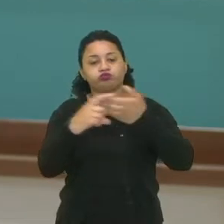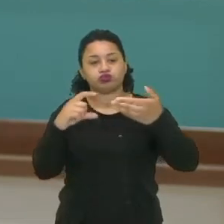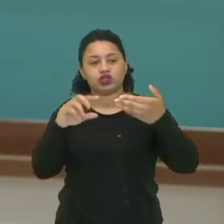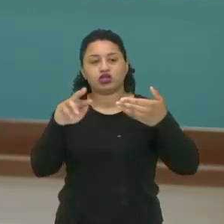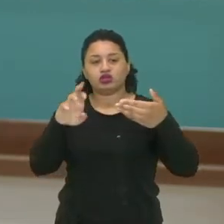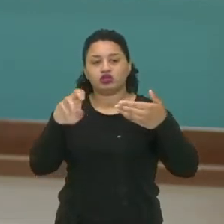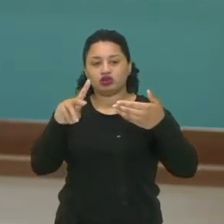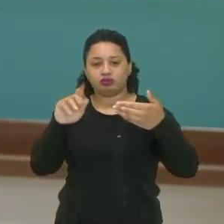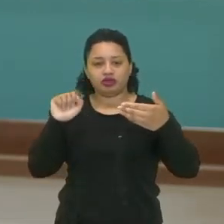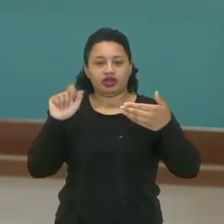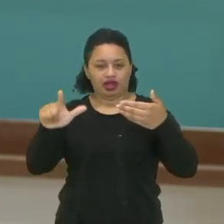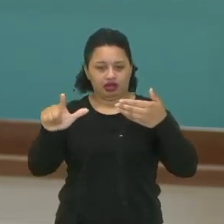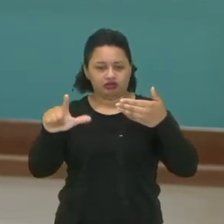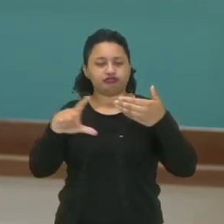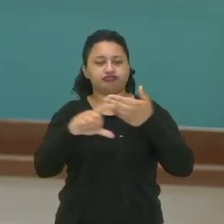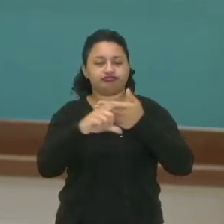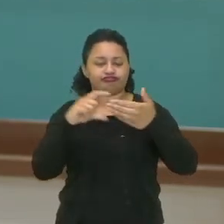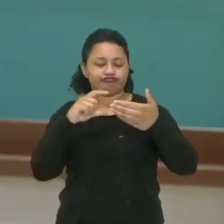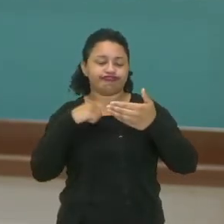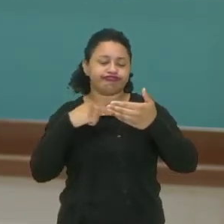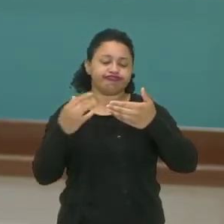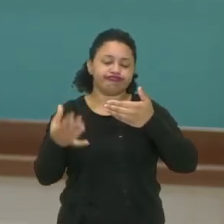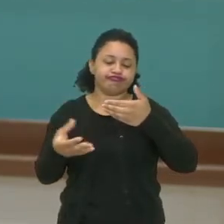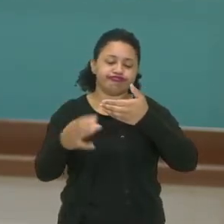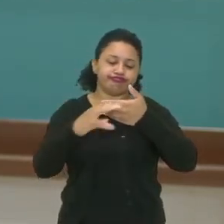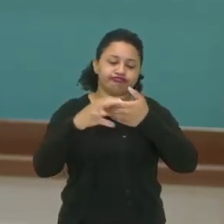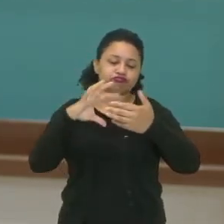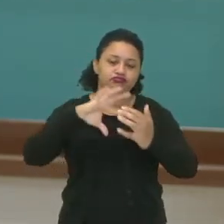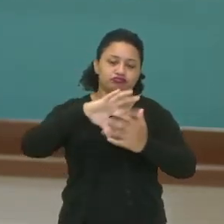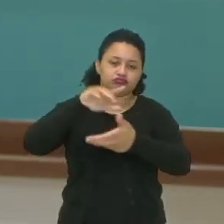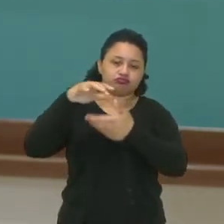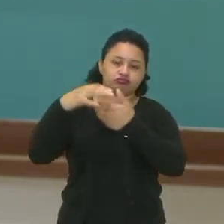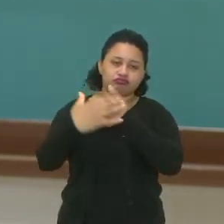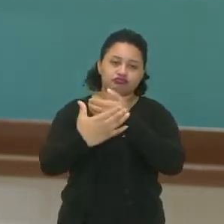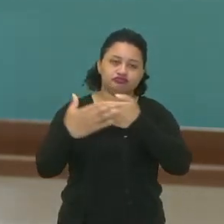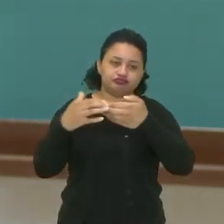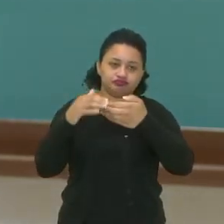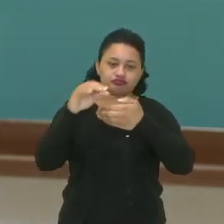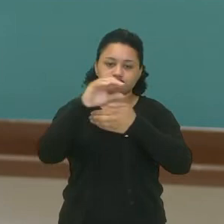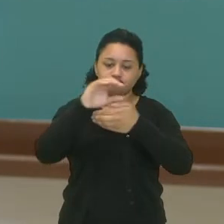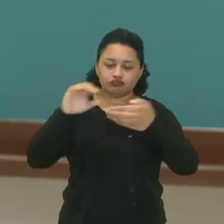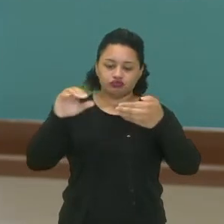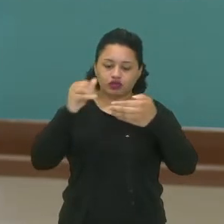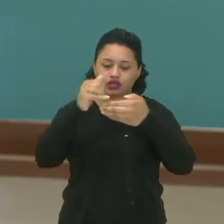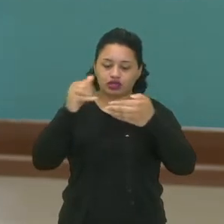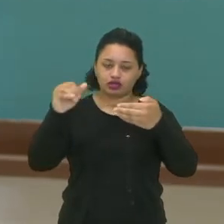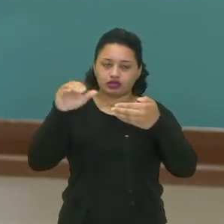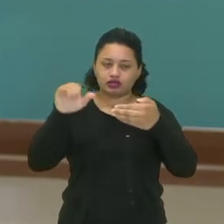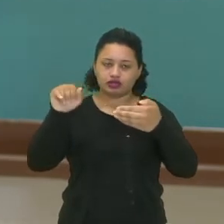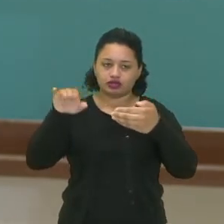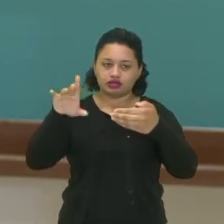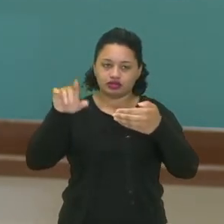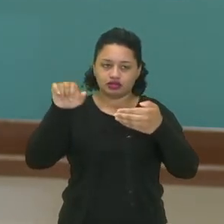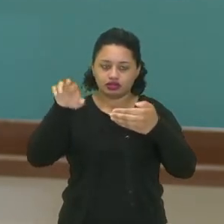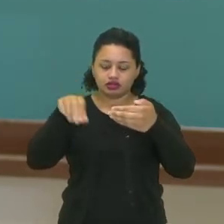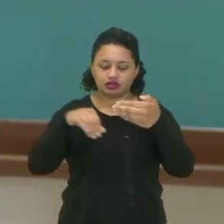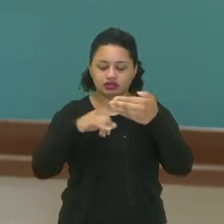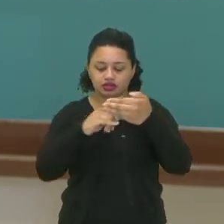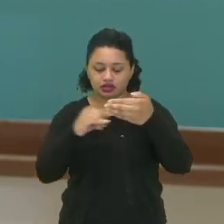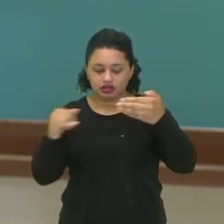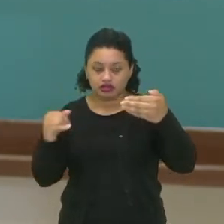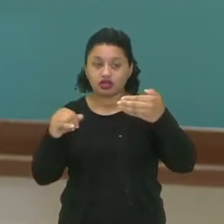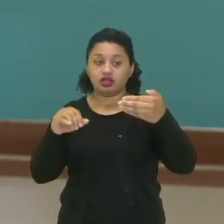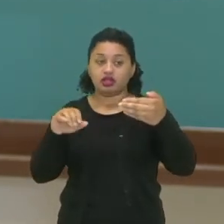essa zona aqui do centro, aqui, tá bom? Que vai desde o Trópico de Câncer até o Trópico de Capricórnio, ao sul aqui.